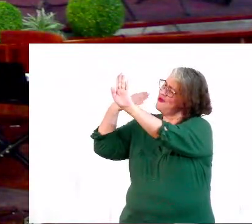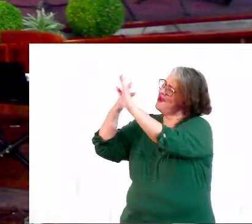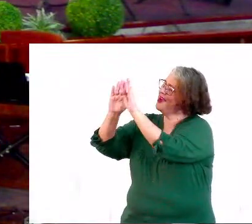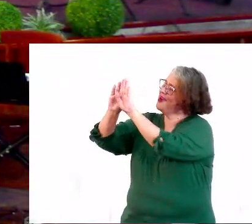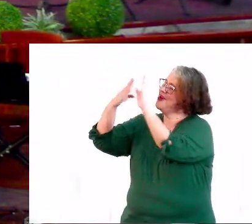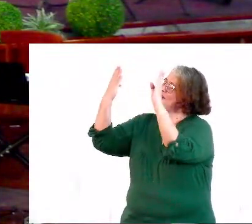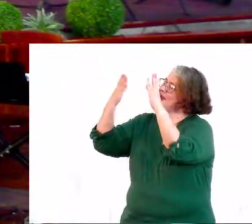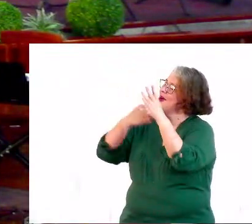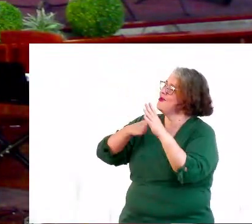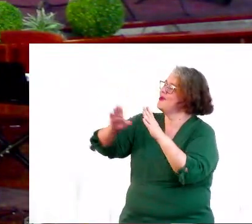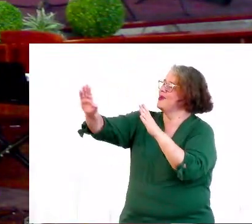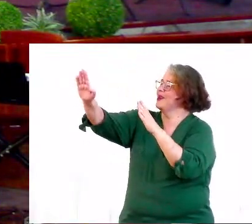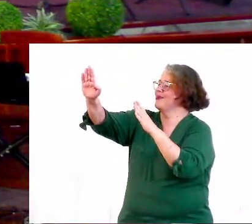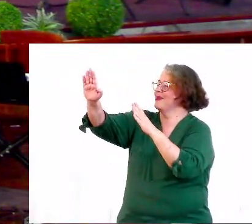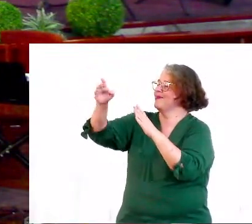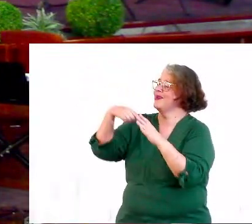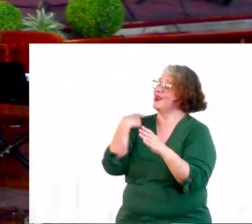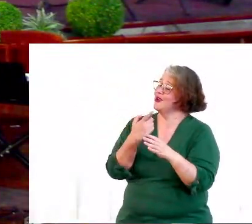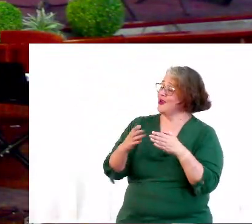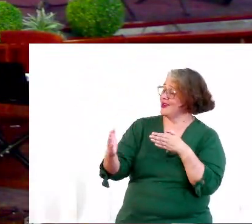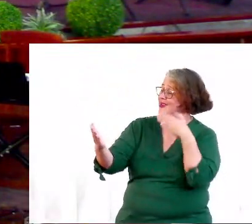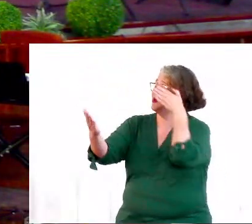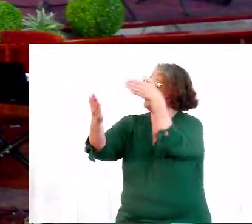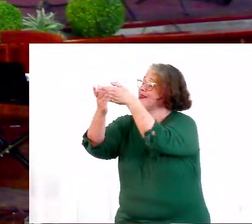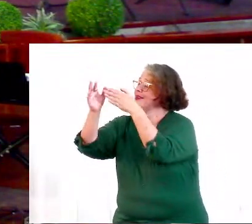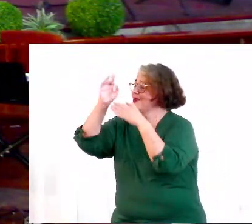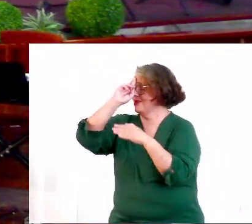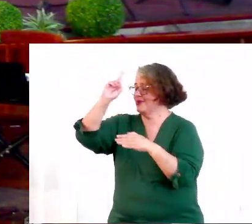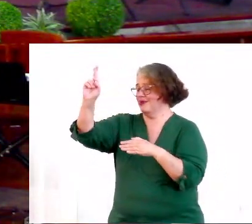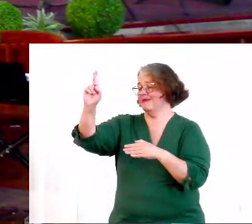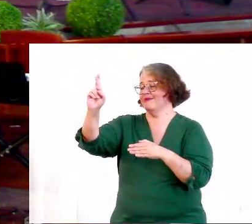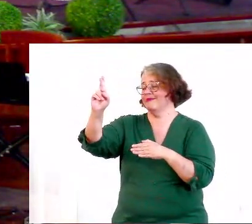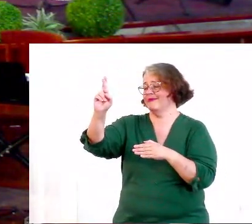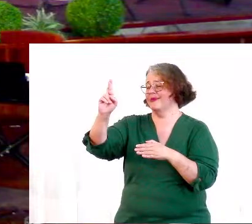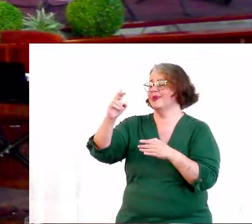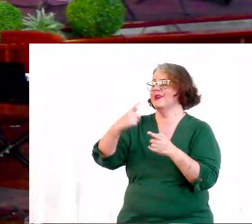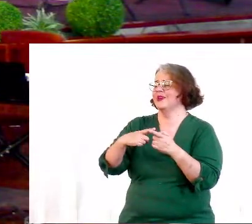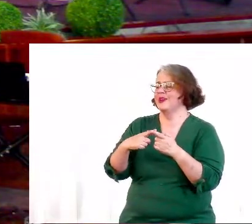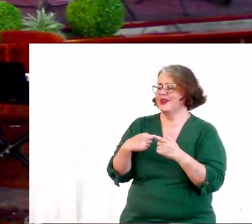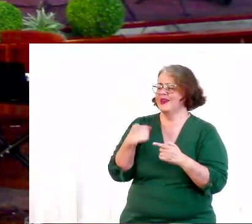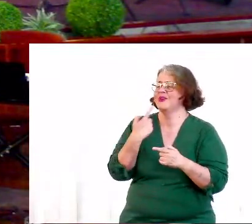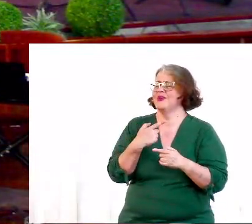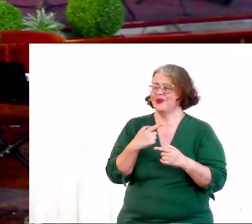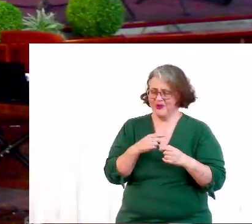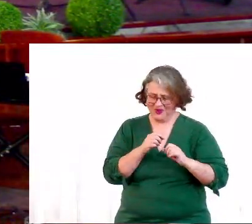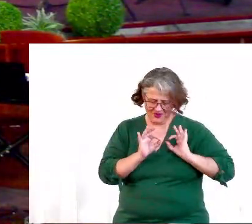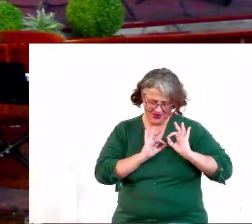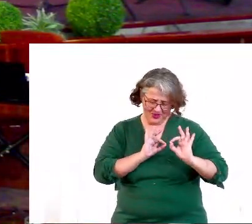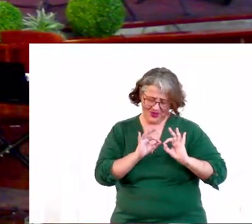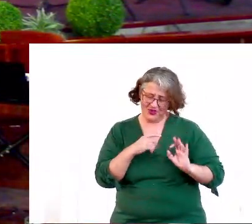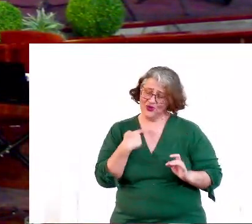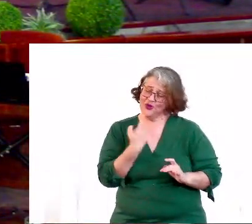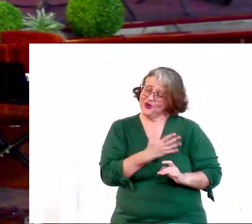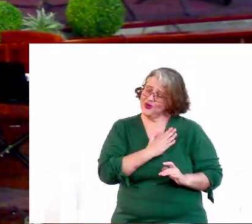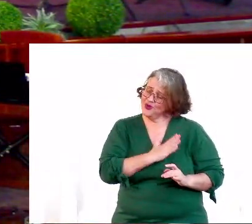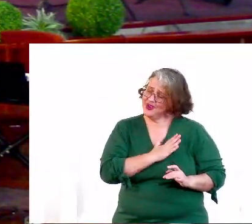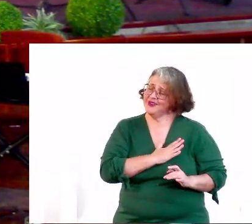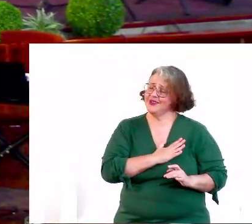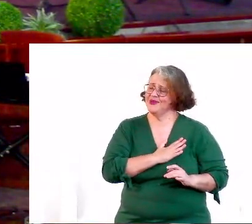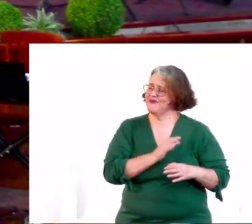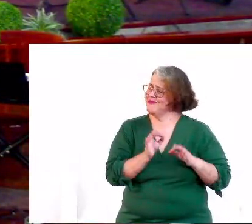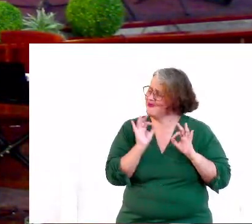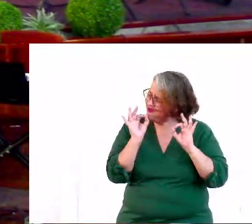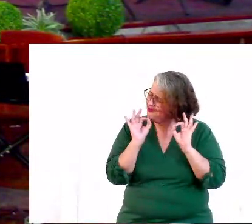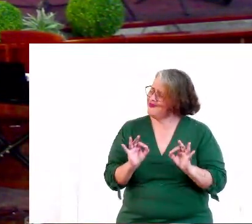céu. Que essa certeza possa invadir o nosso coração, de tal maneira que, enquanto aqui